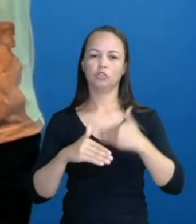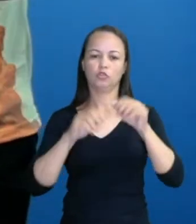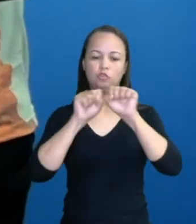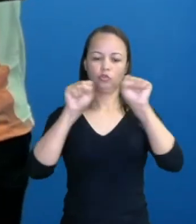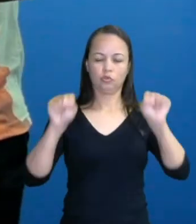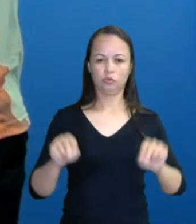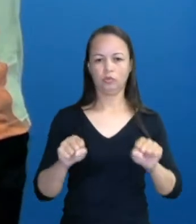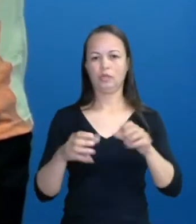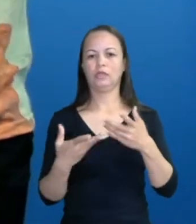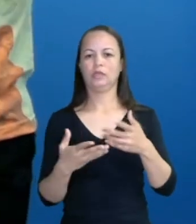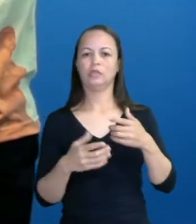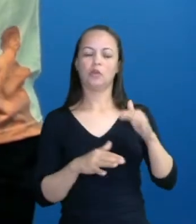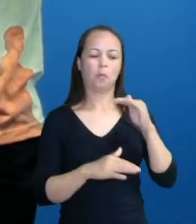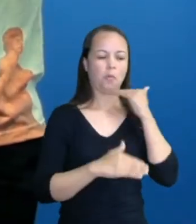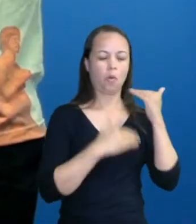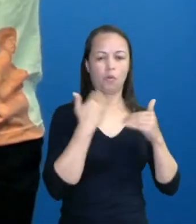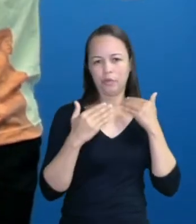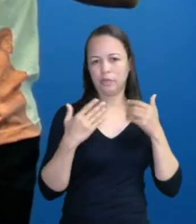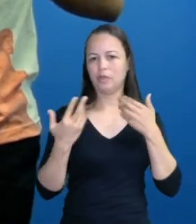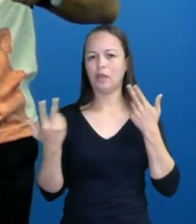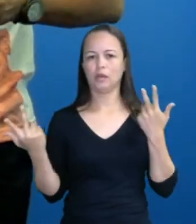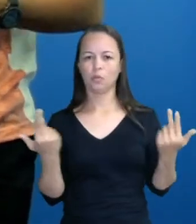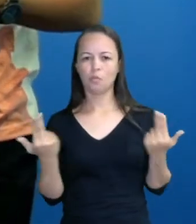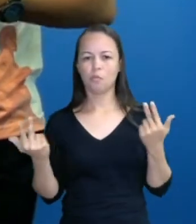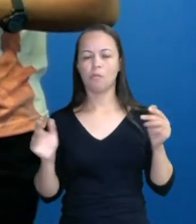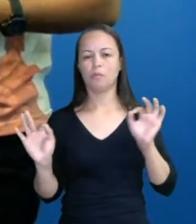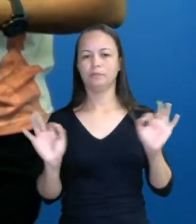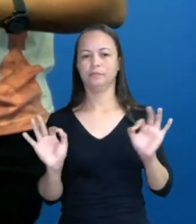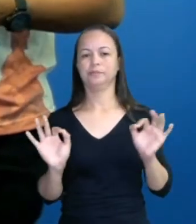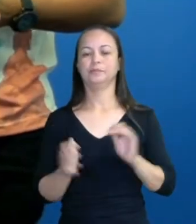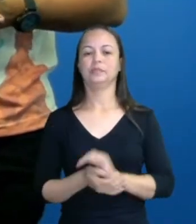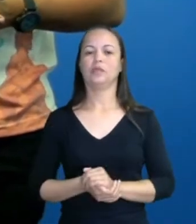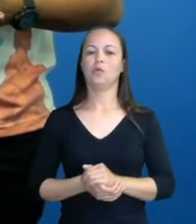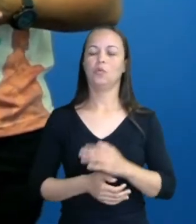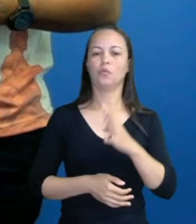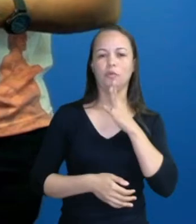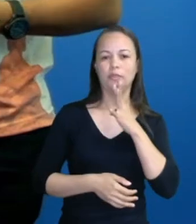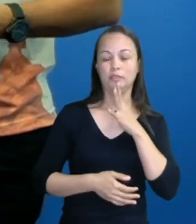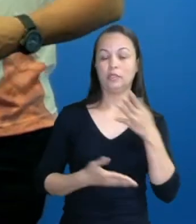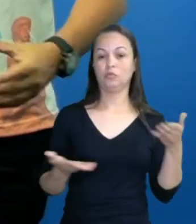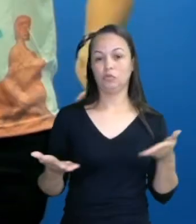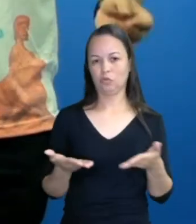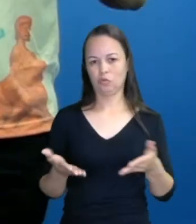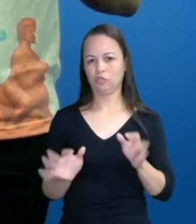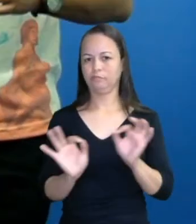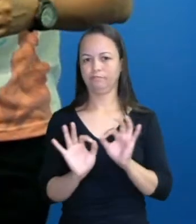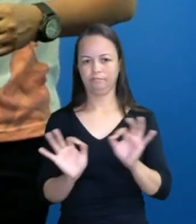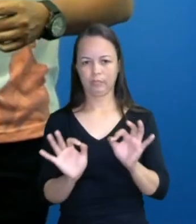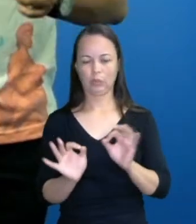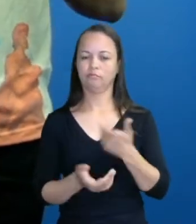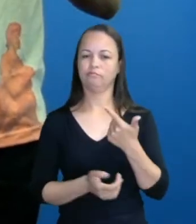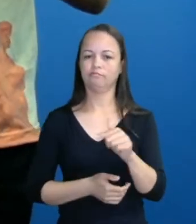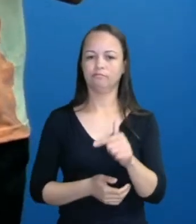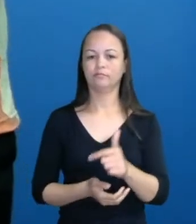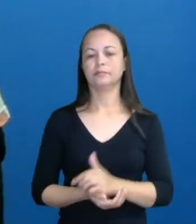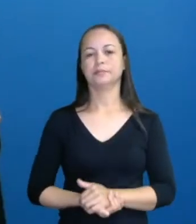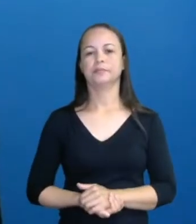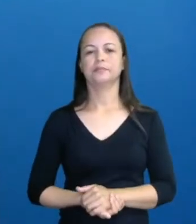social, morria-se nela. Não existia essa mobilidade que conhecemos atualmente. Então,